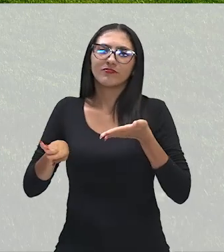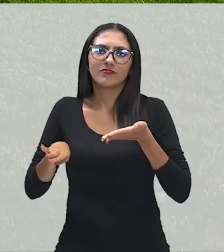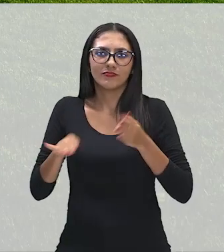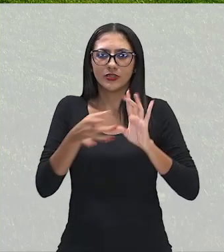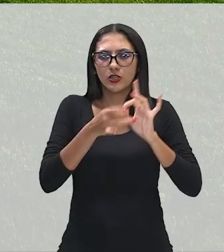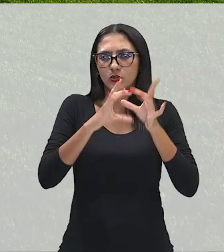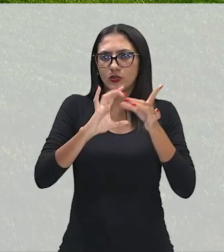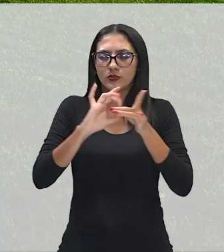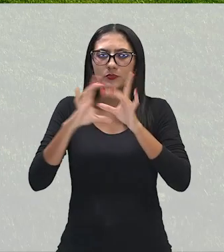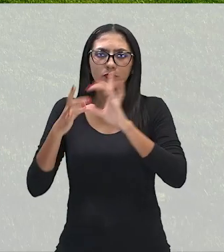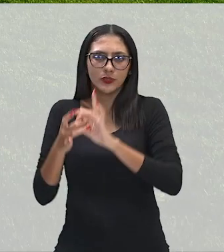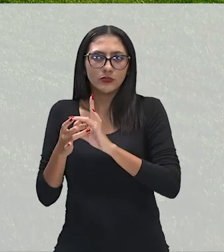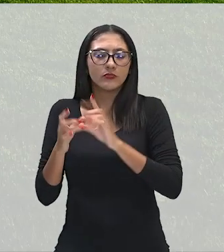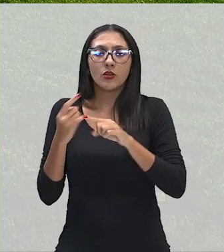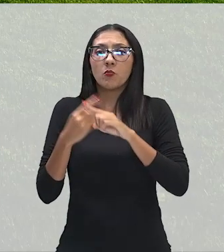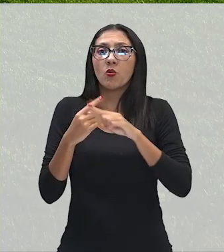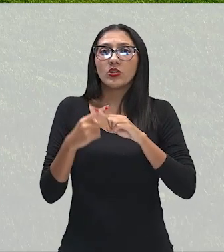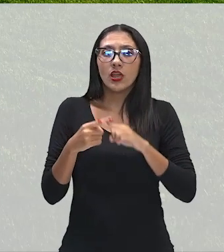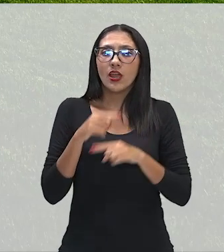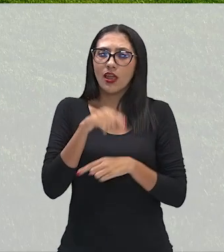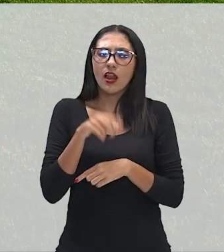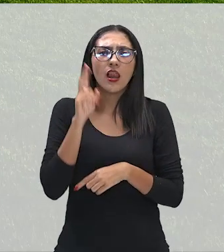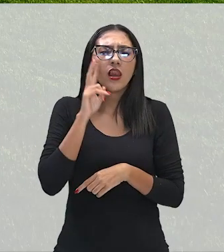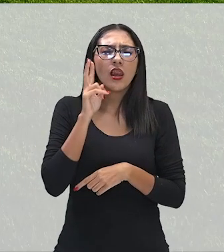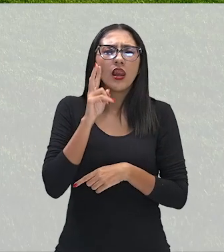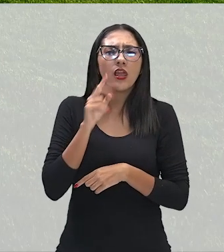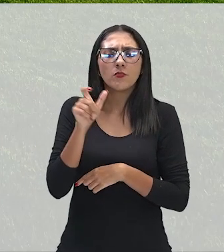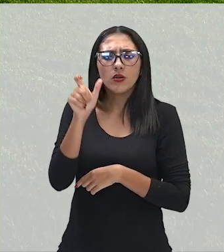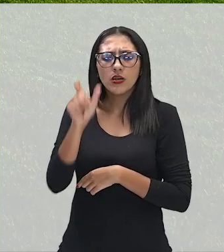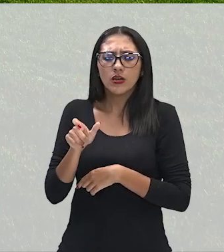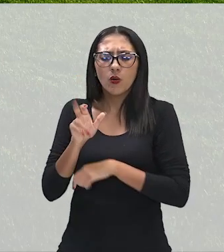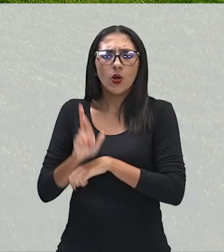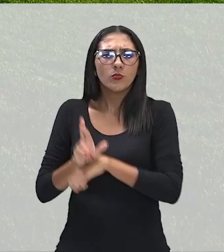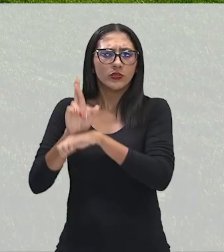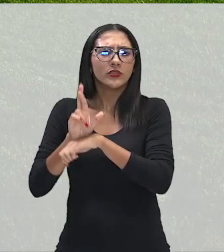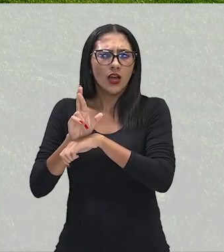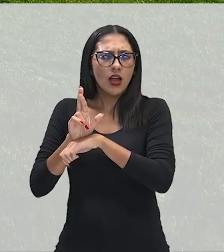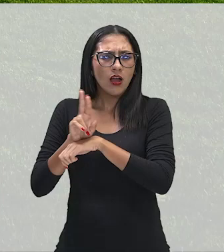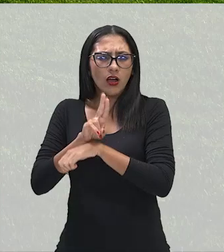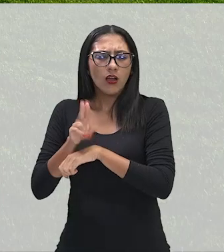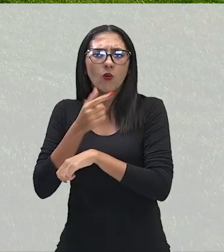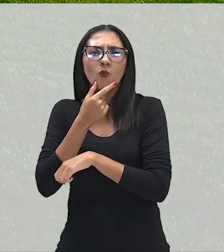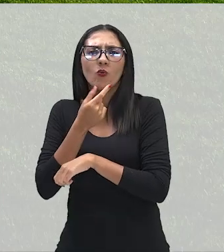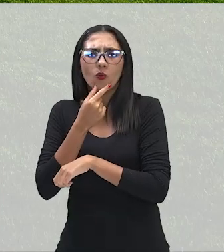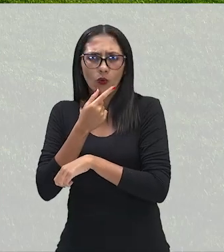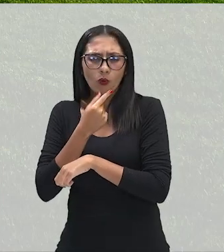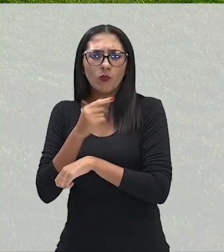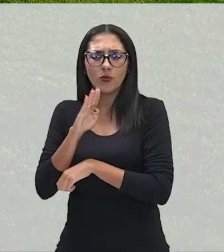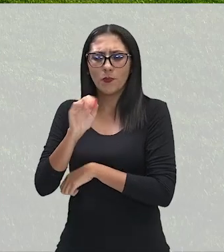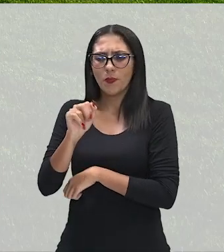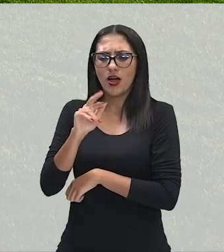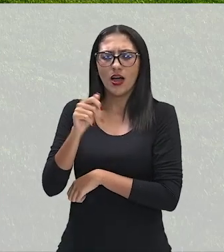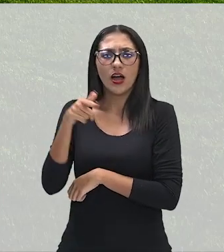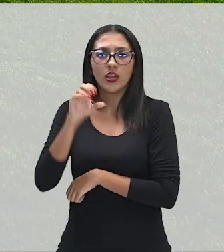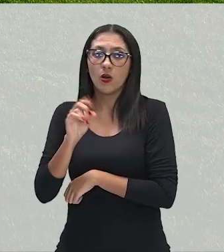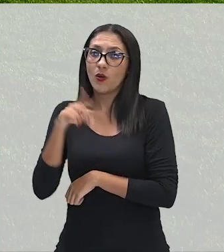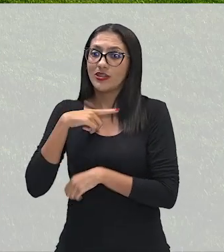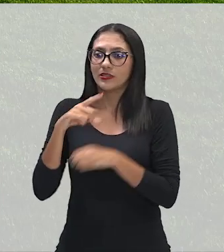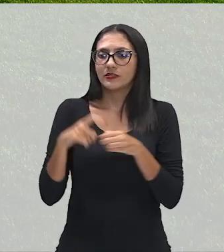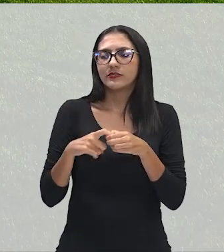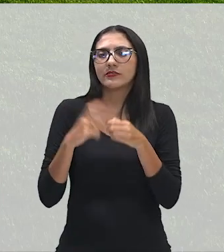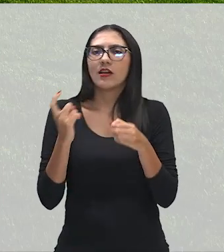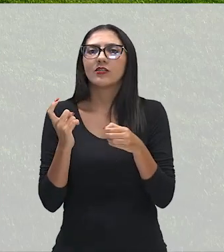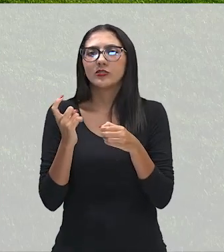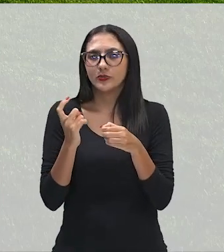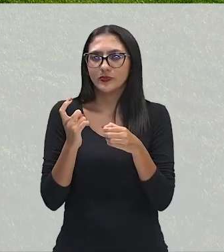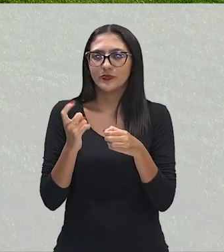Olimpíadas, justamente por conta da saída do Barão de Coubertin ali, né, da presidência do COI, tá